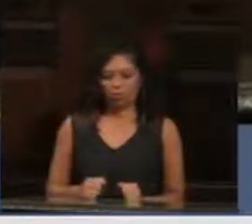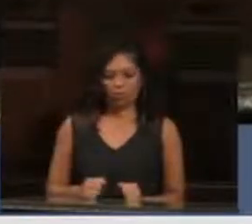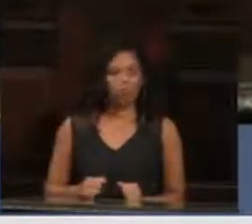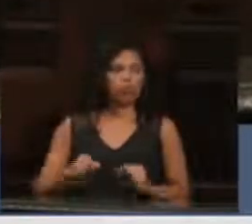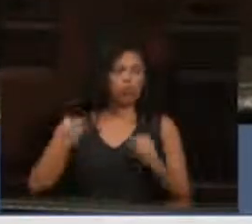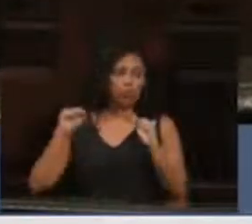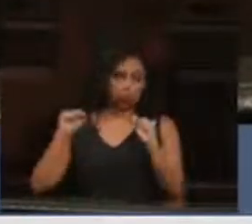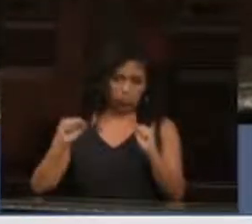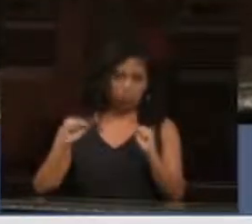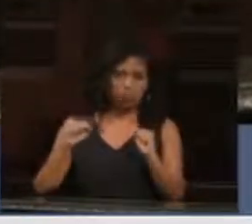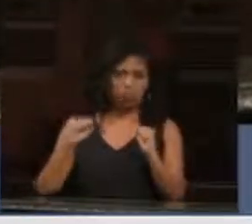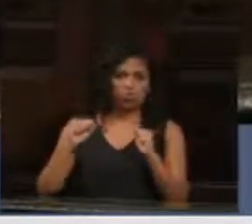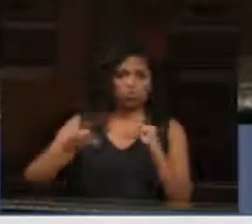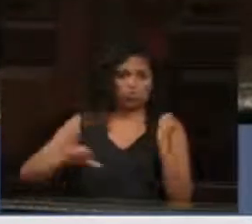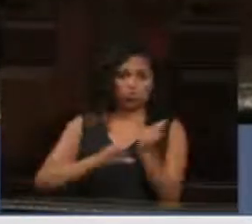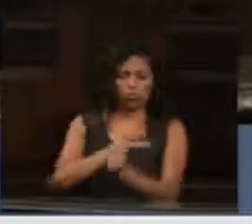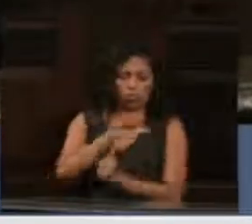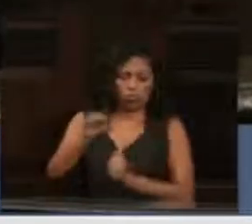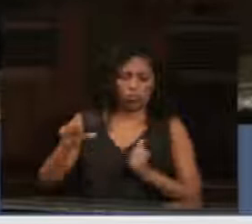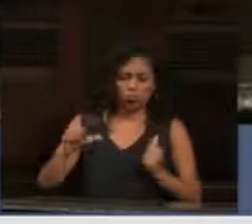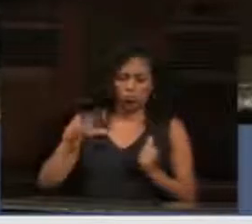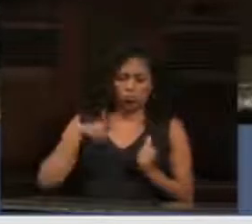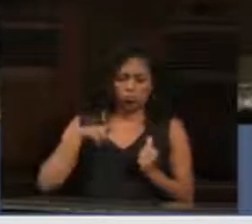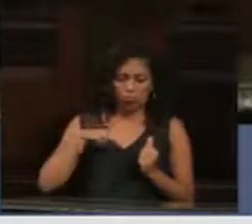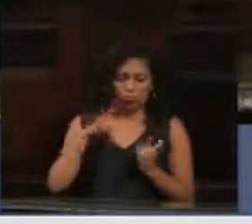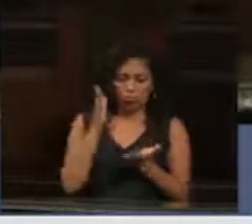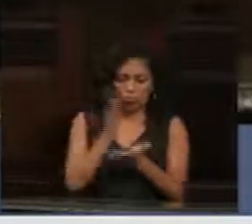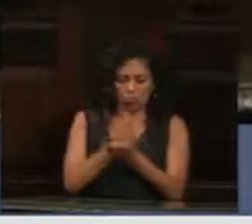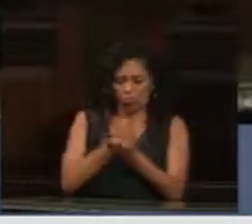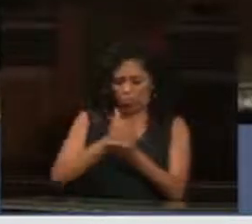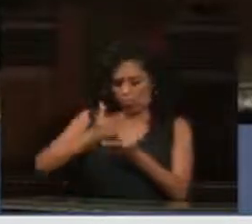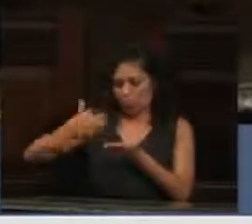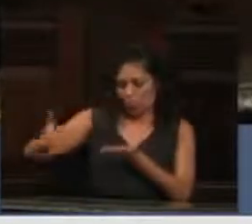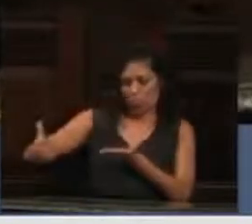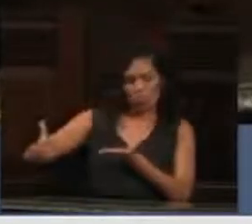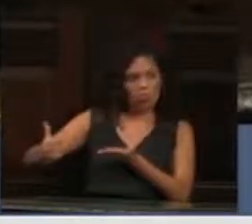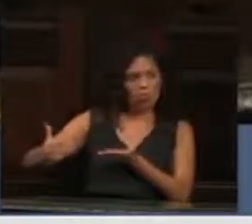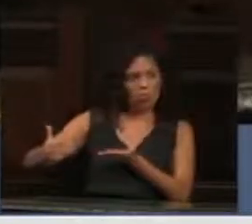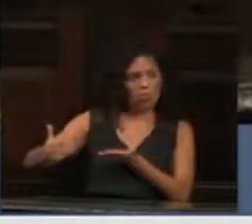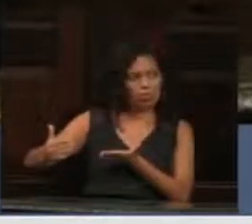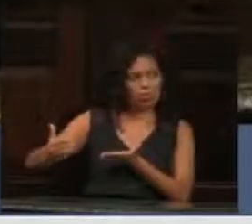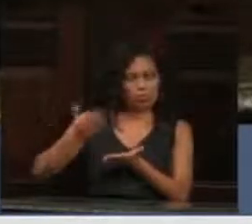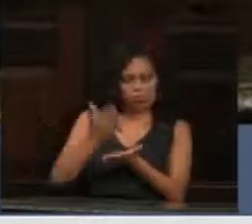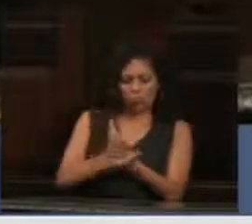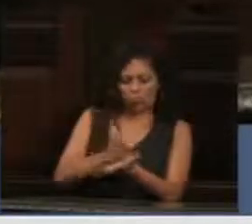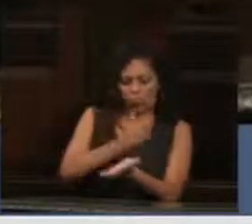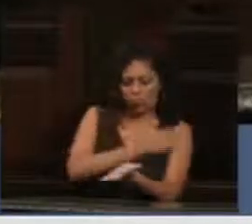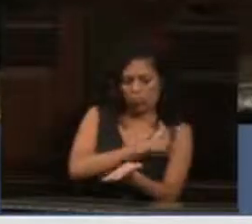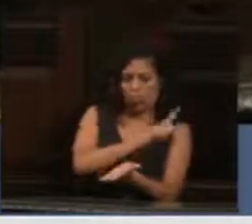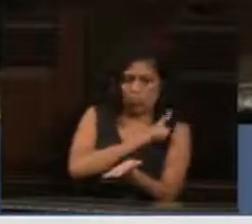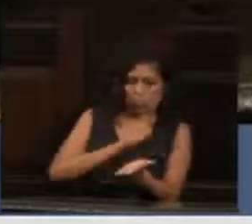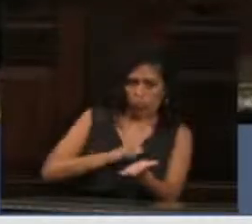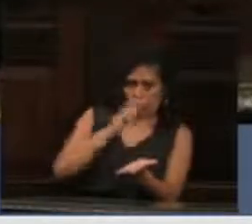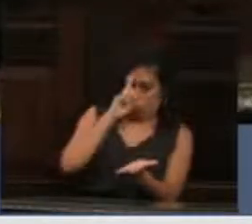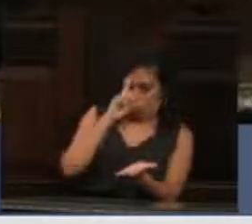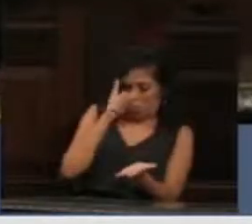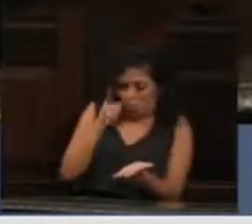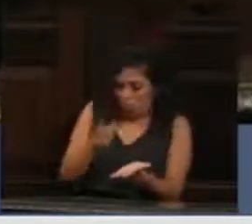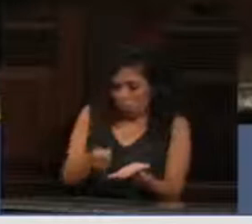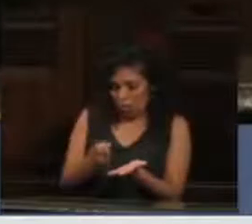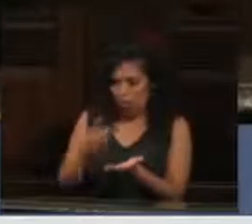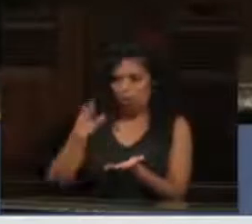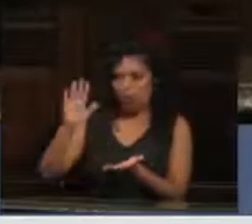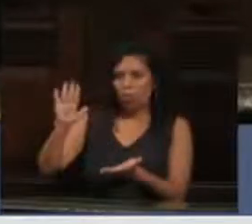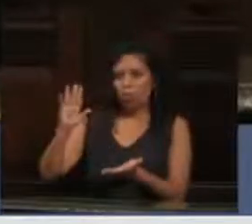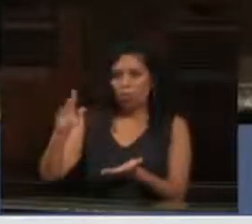privatizada em parte, por exemplo, mantido sob o controle do governo os processos de